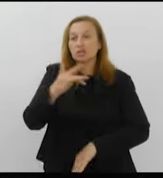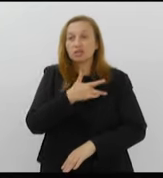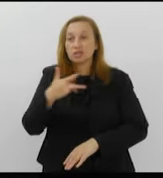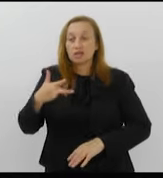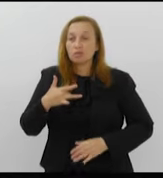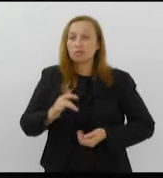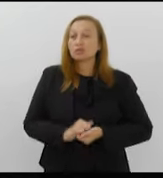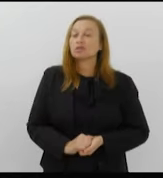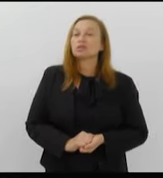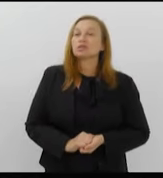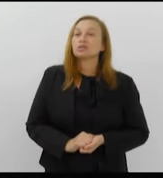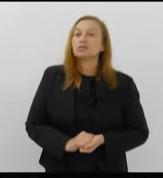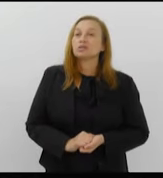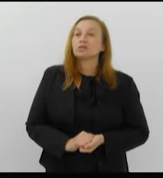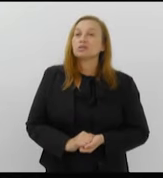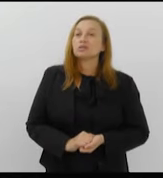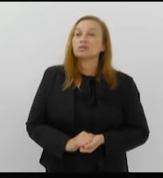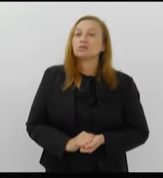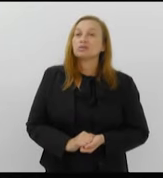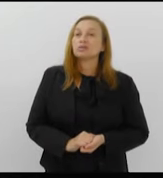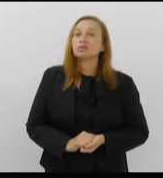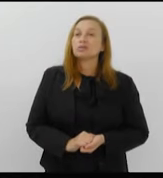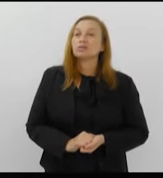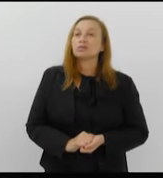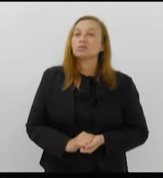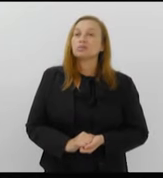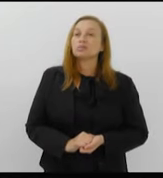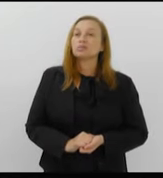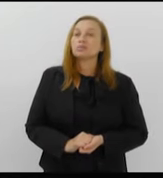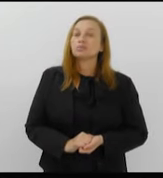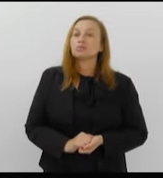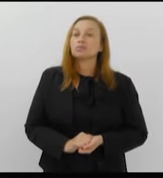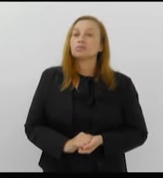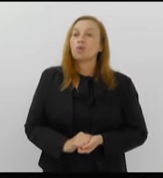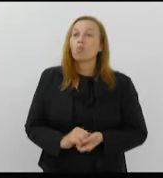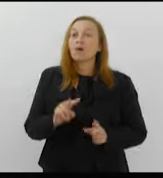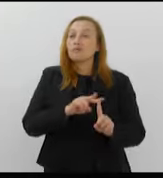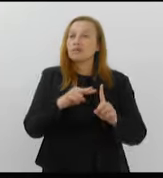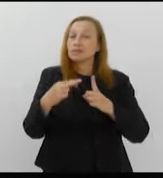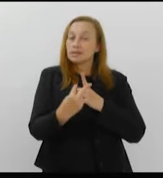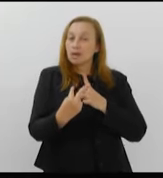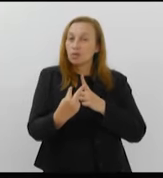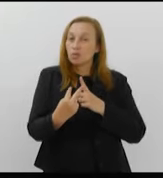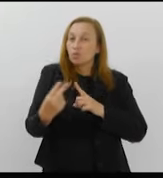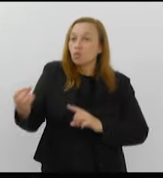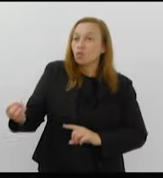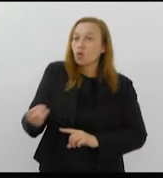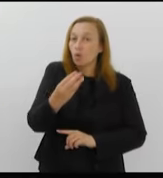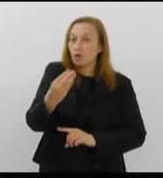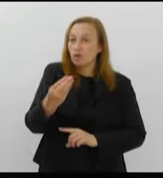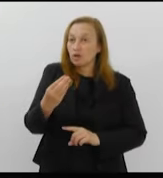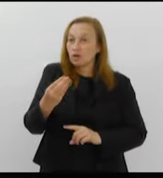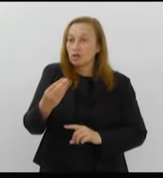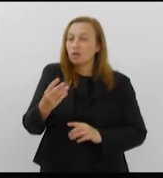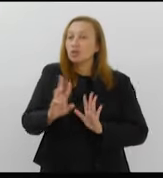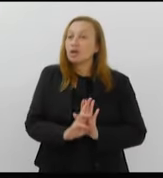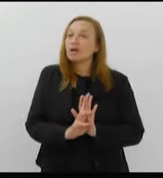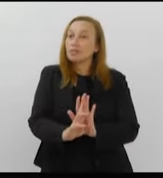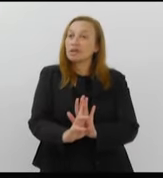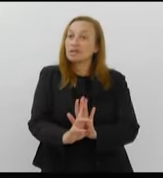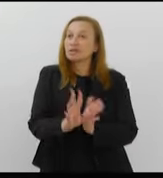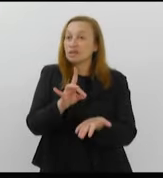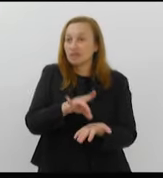deles, para que nós pudéssemos ter um panorama atualizado do que representa